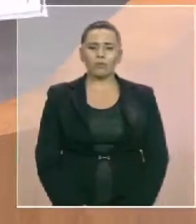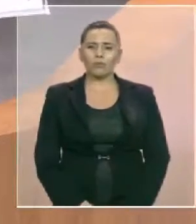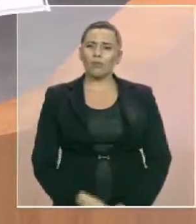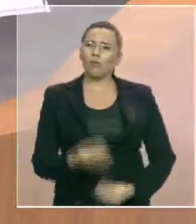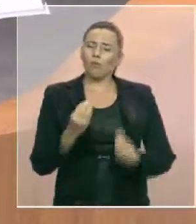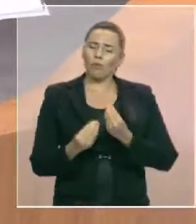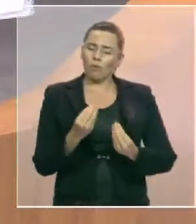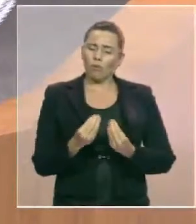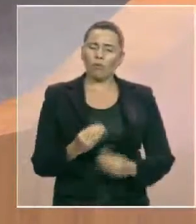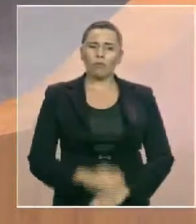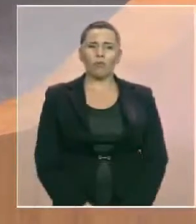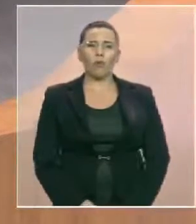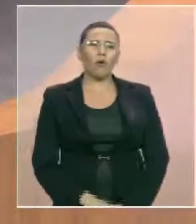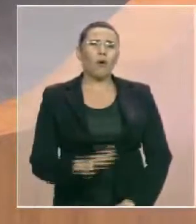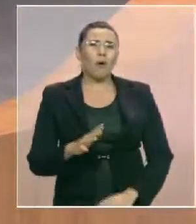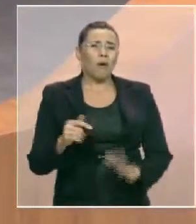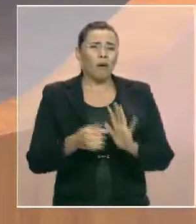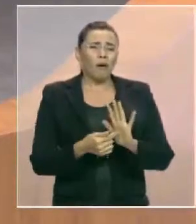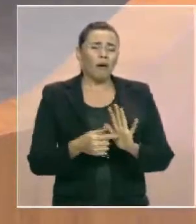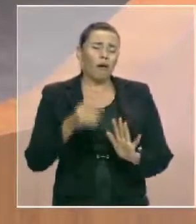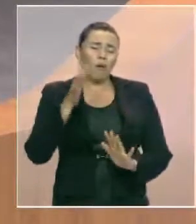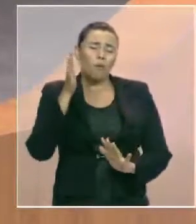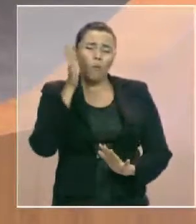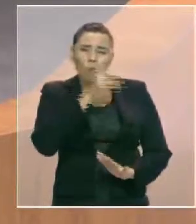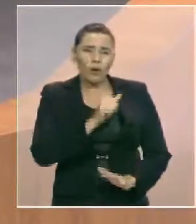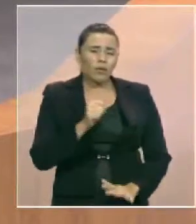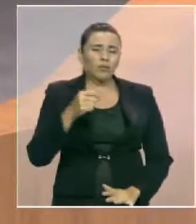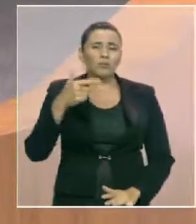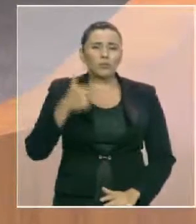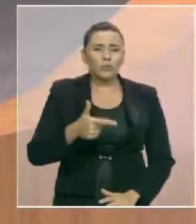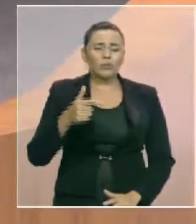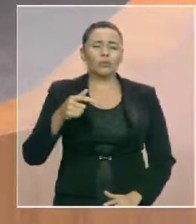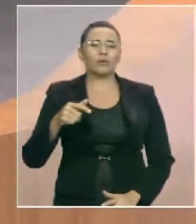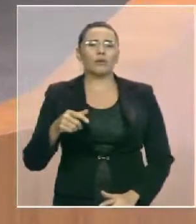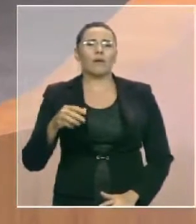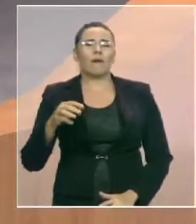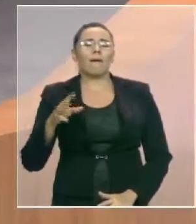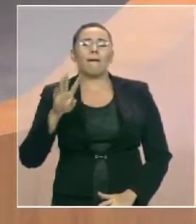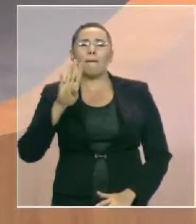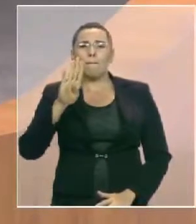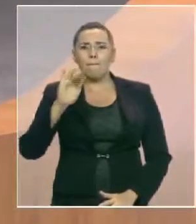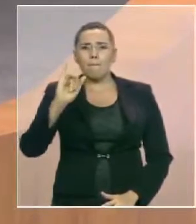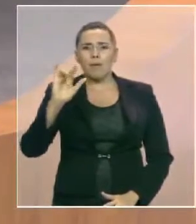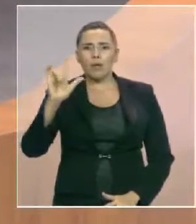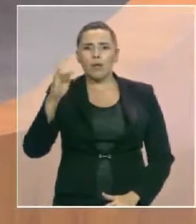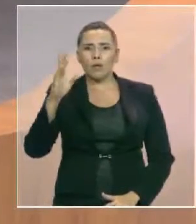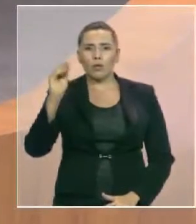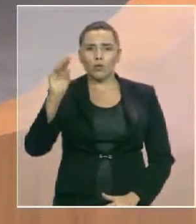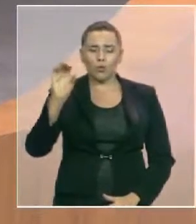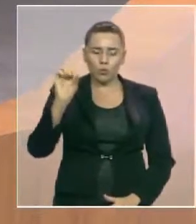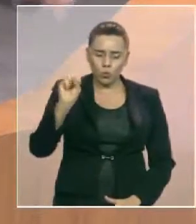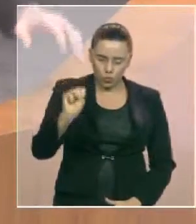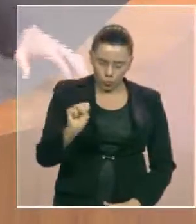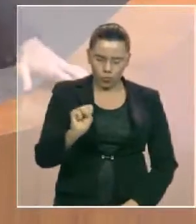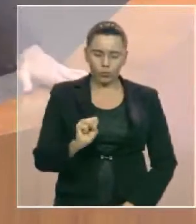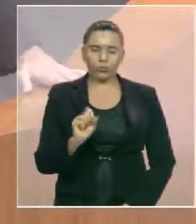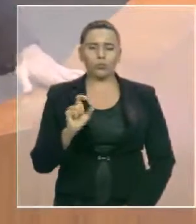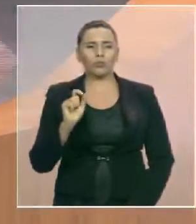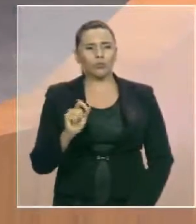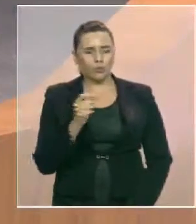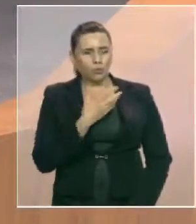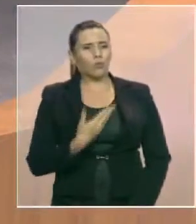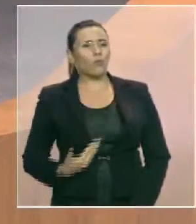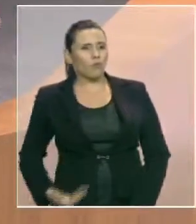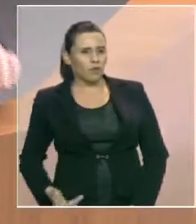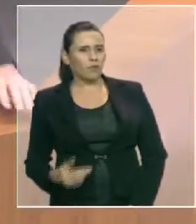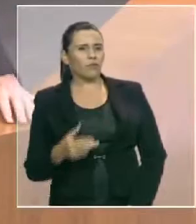outras receitas de capital? Como que o governo vai levantar 200 milhões de reais em alienação de bens? Quais os bens que o governo vai vender